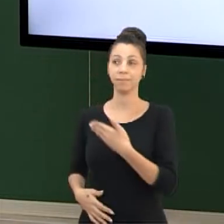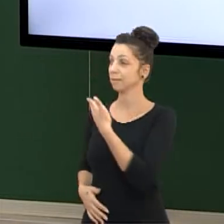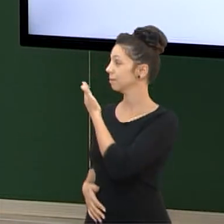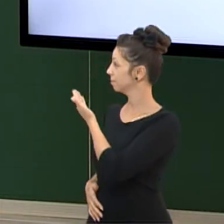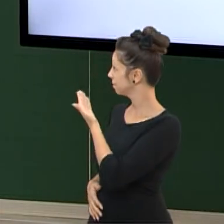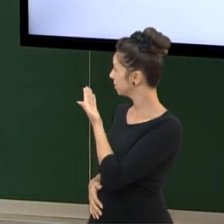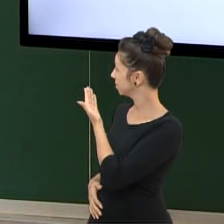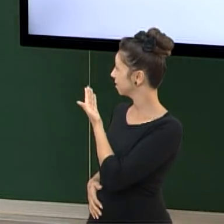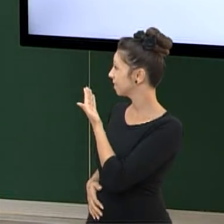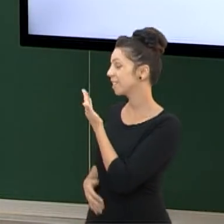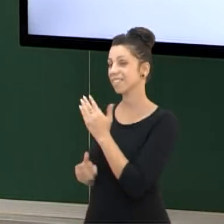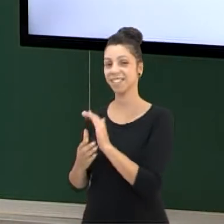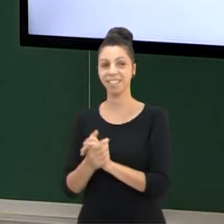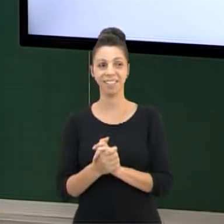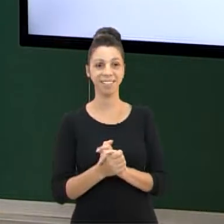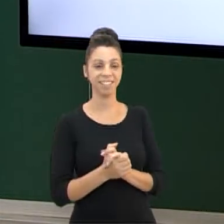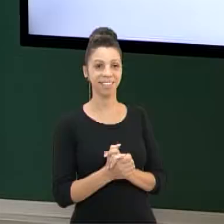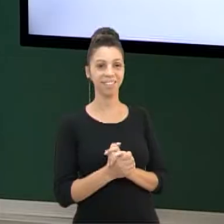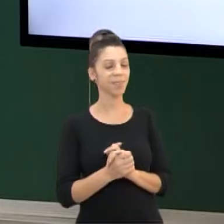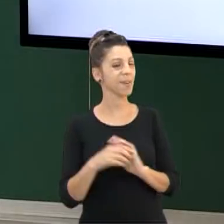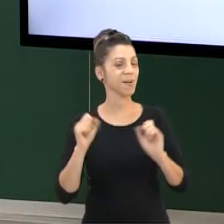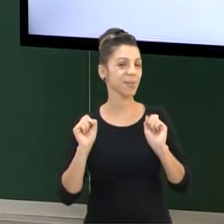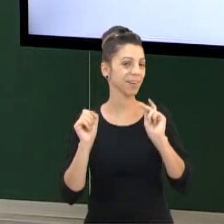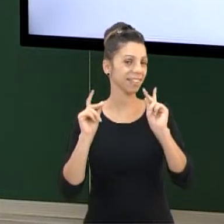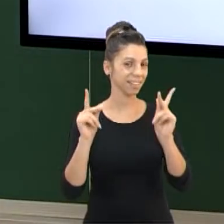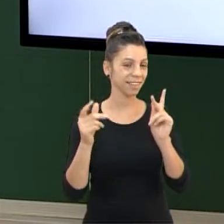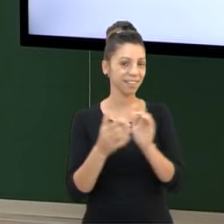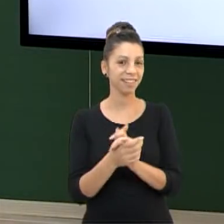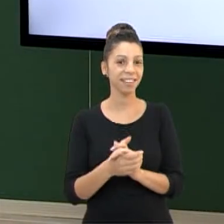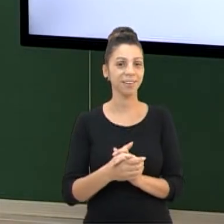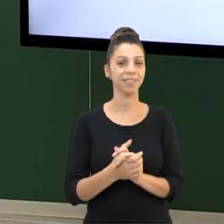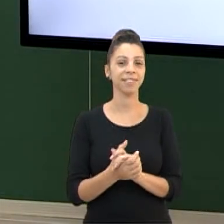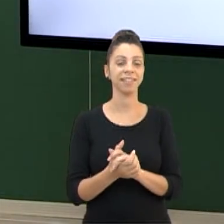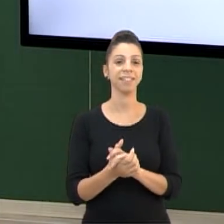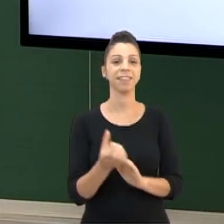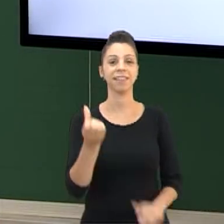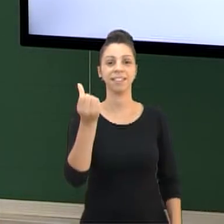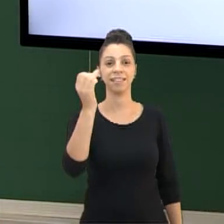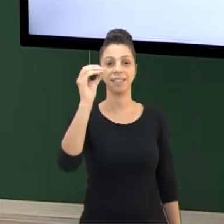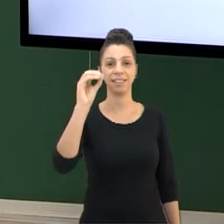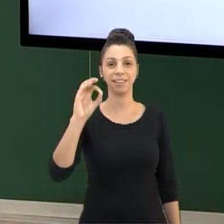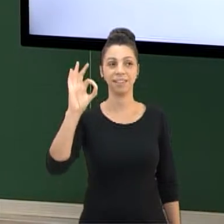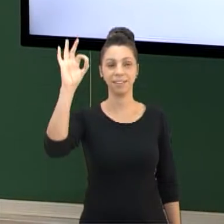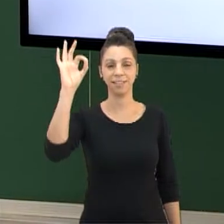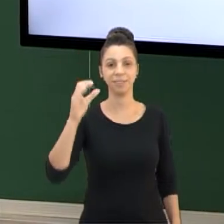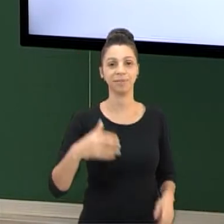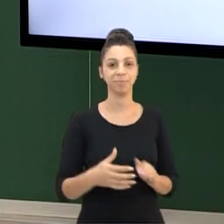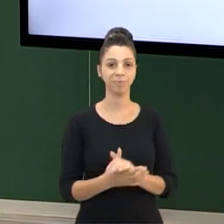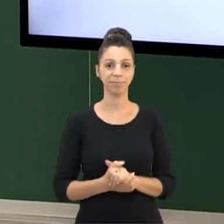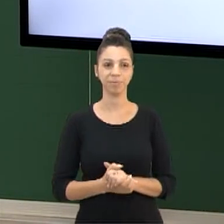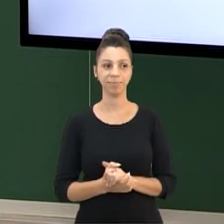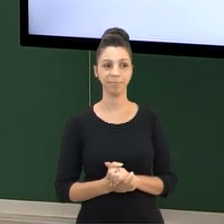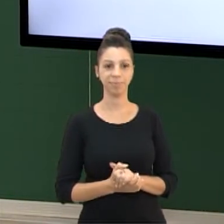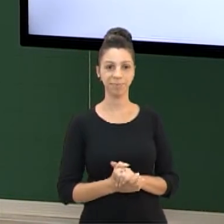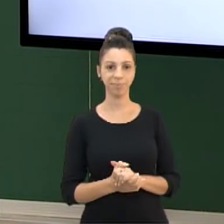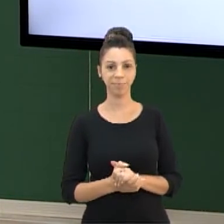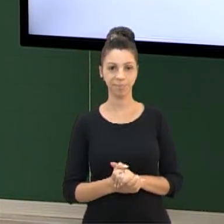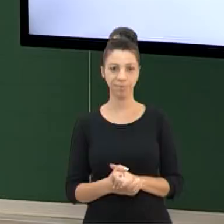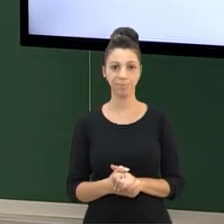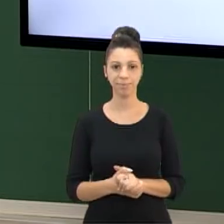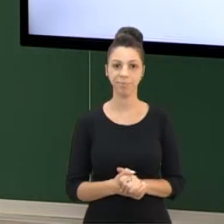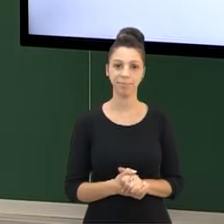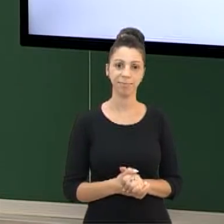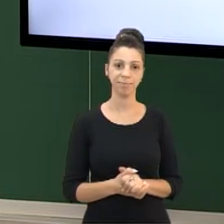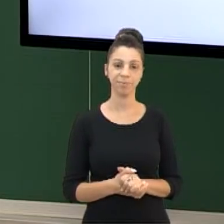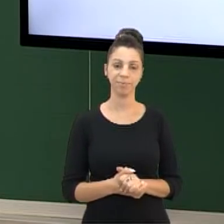graus. Fechamos. Muito bem. 60 graus. Vem aqui e completa o que ele queria, né? 60